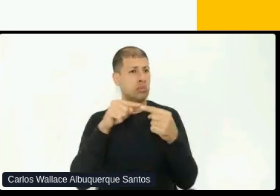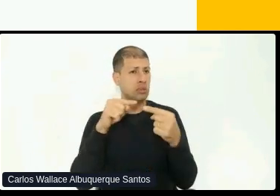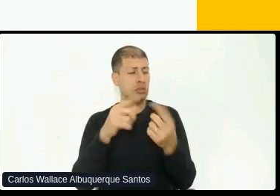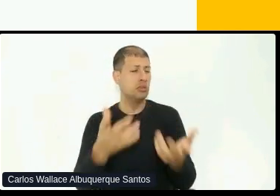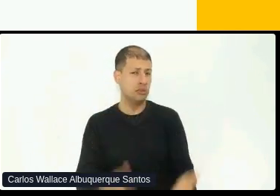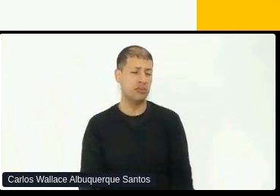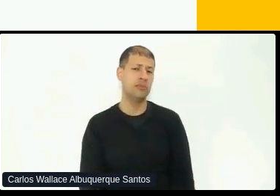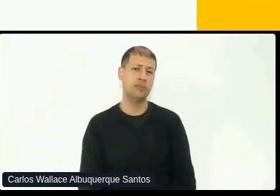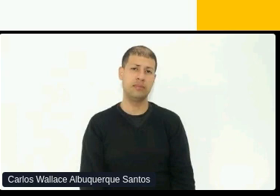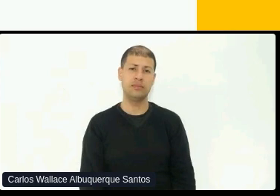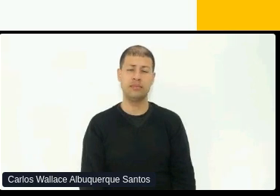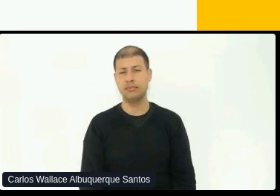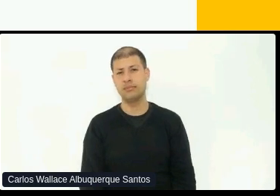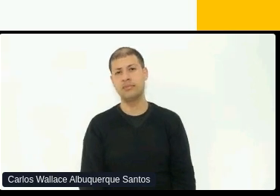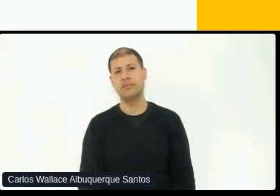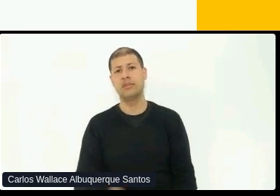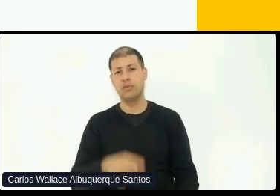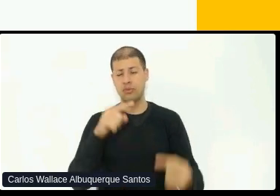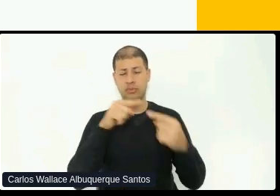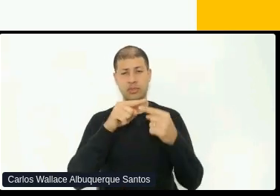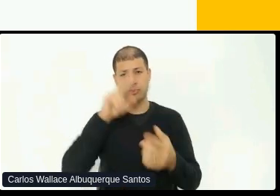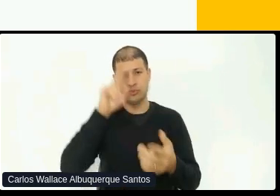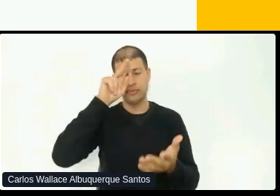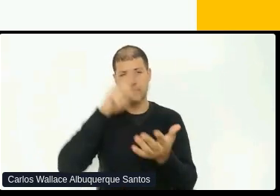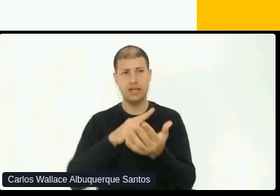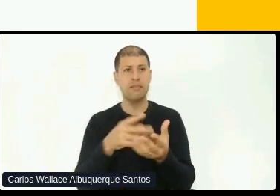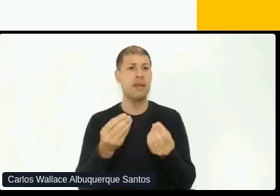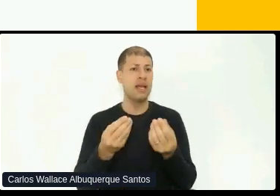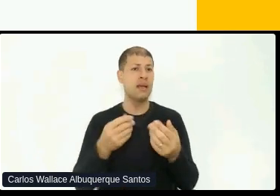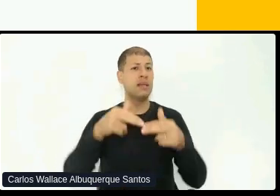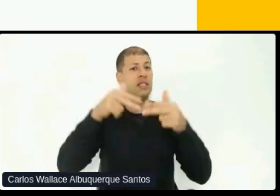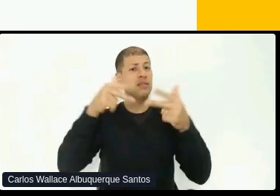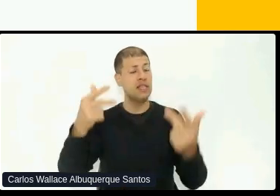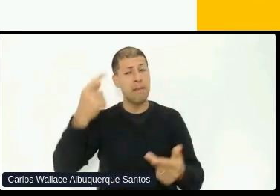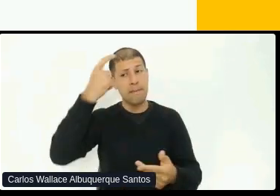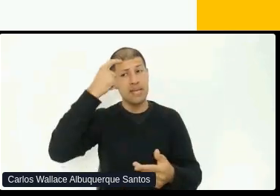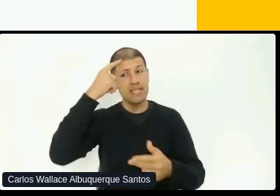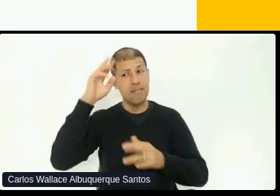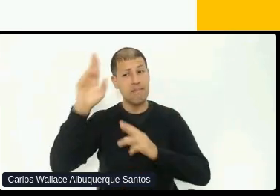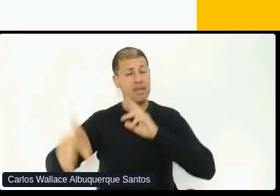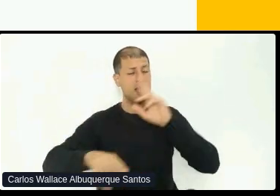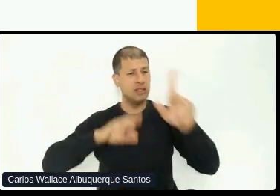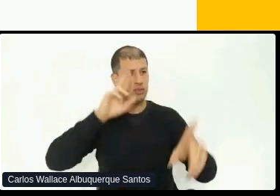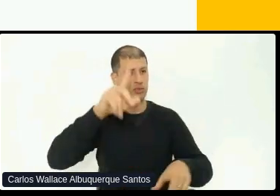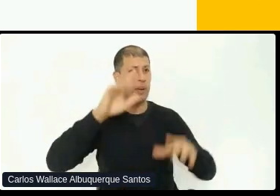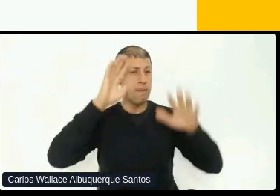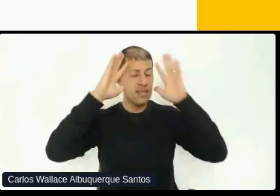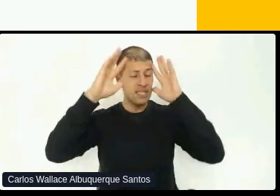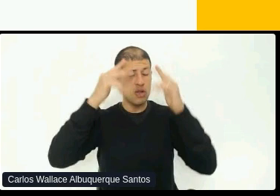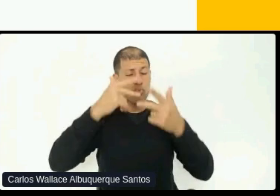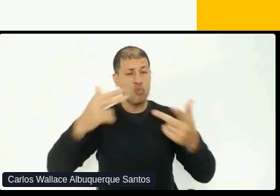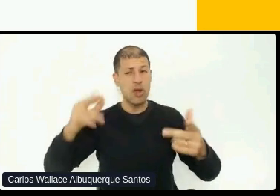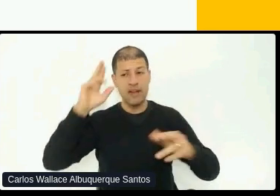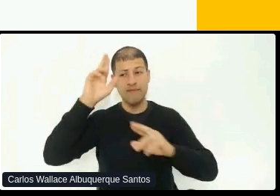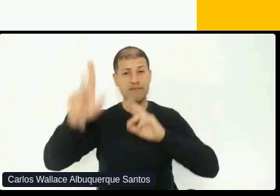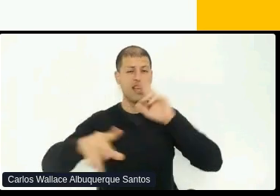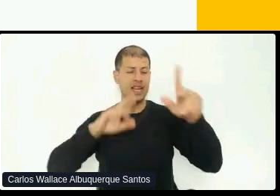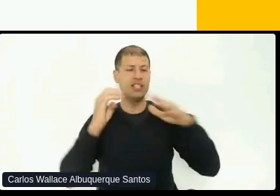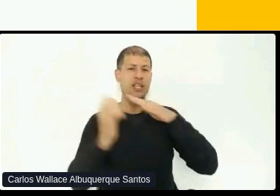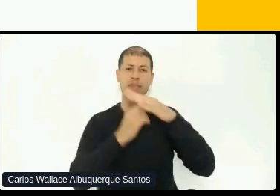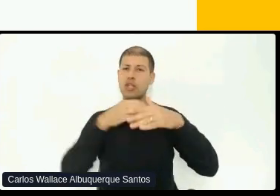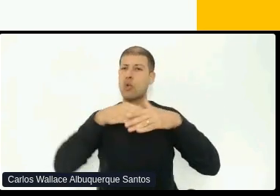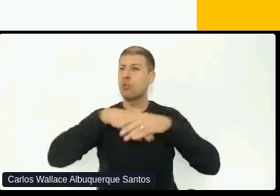tá? Com essa realidade, para ter diversidade de pensamento, para pensar em situações, em contextos que a empresa não está